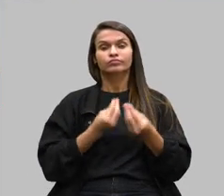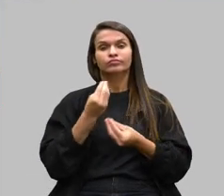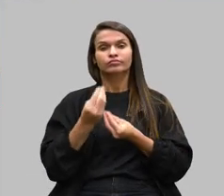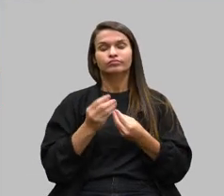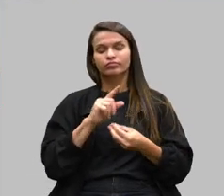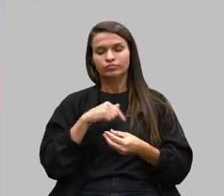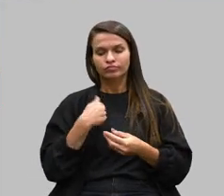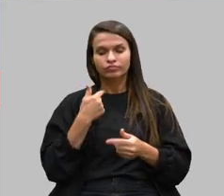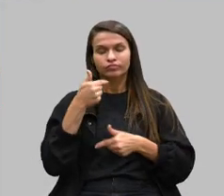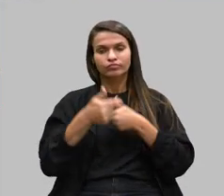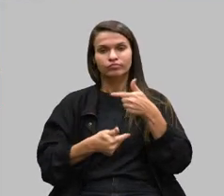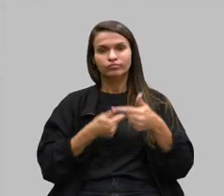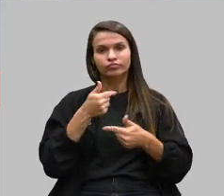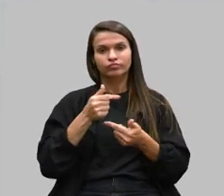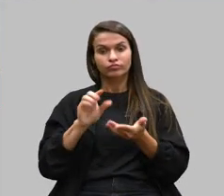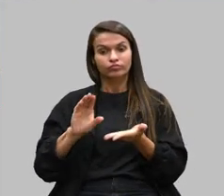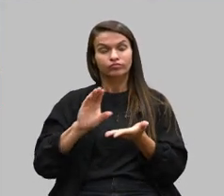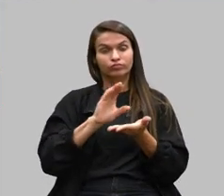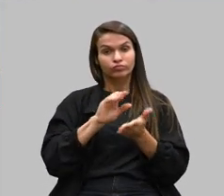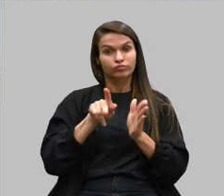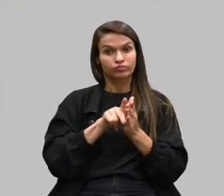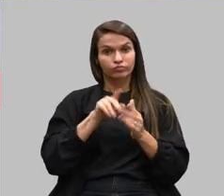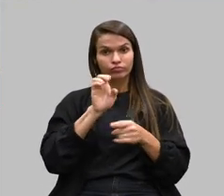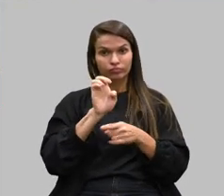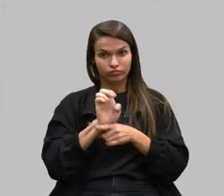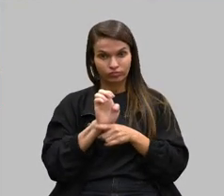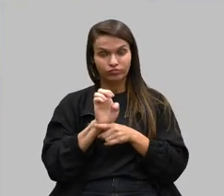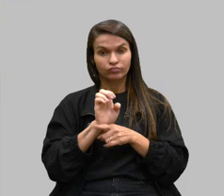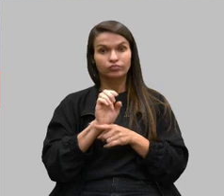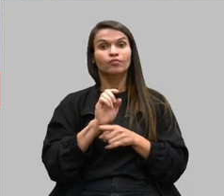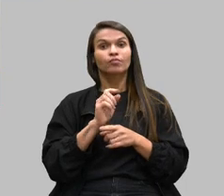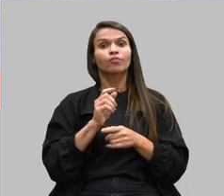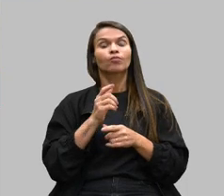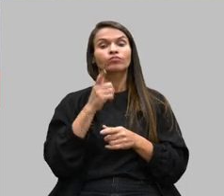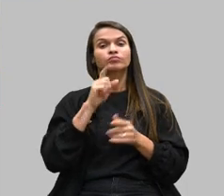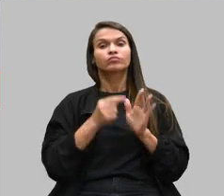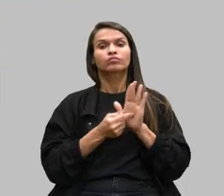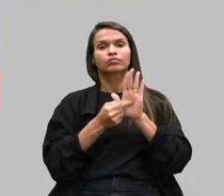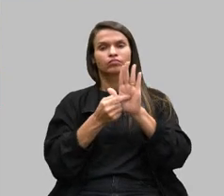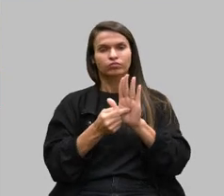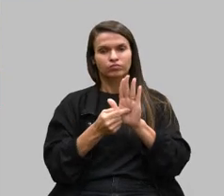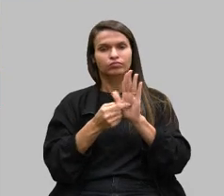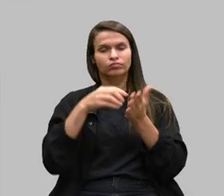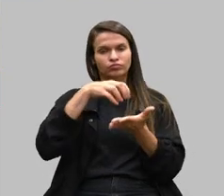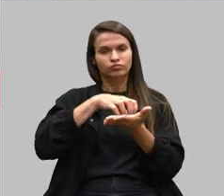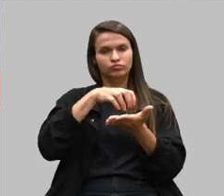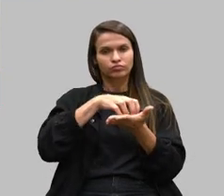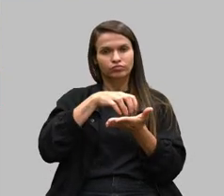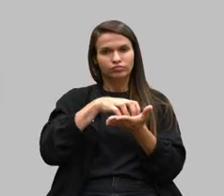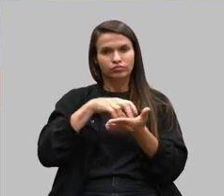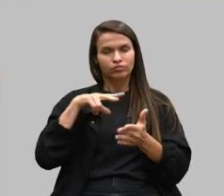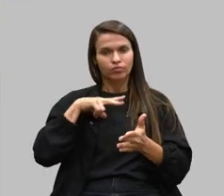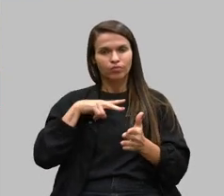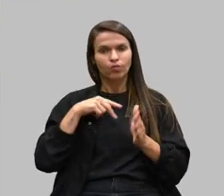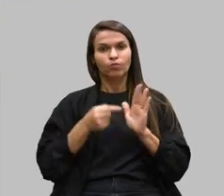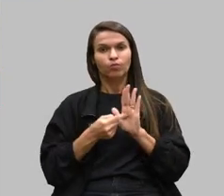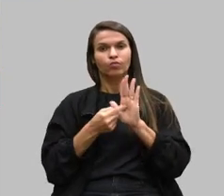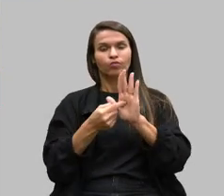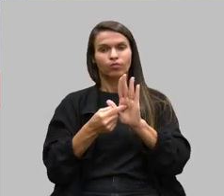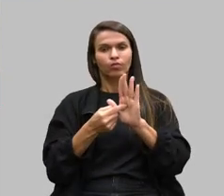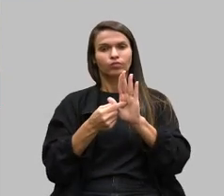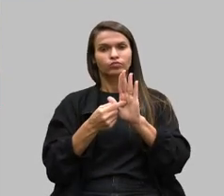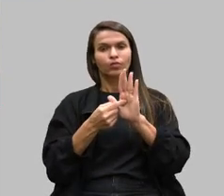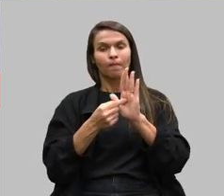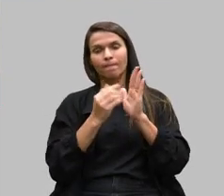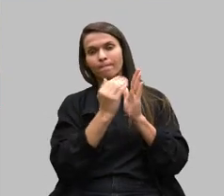trabalhar com recursos do estado para apresentar o setor privado projetos com retorno mais elevado com taxa de retorno mais